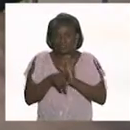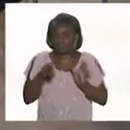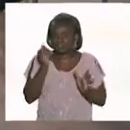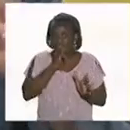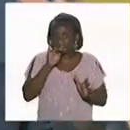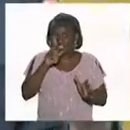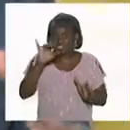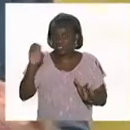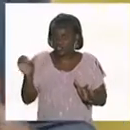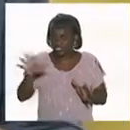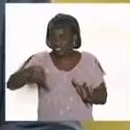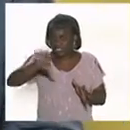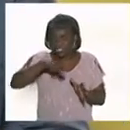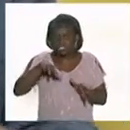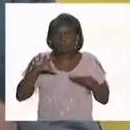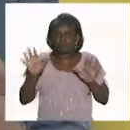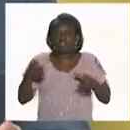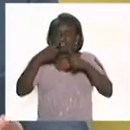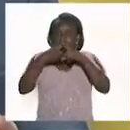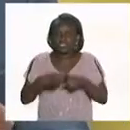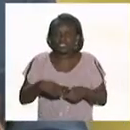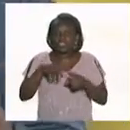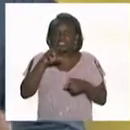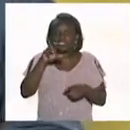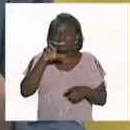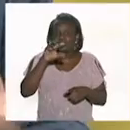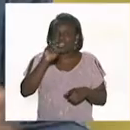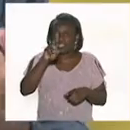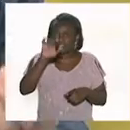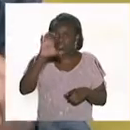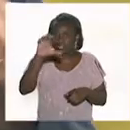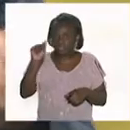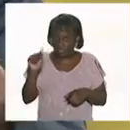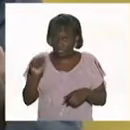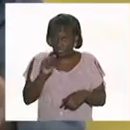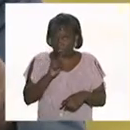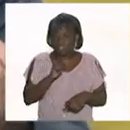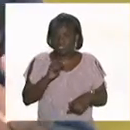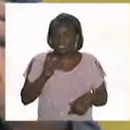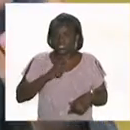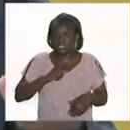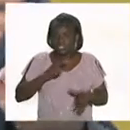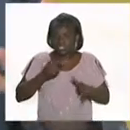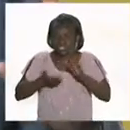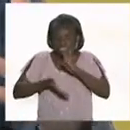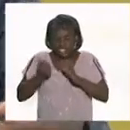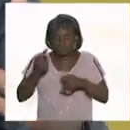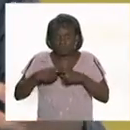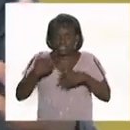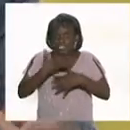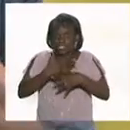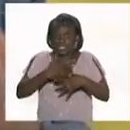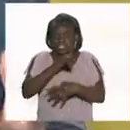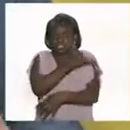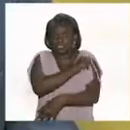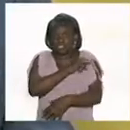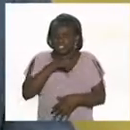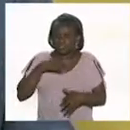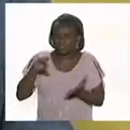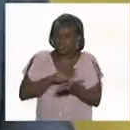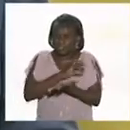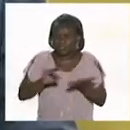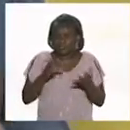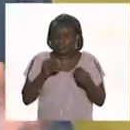verdade, é Fluminense. Isso. Né? Mas o Campeonato Carioca tem, inclusive, esse corte, porque a cidade do Rio de Janeiro tinha muito